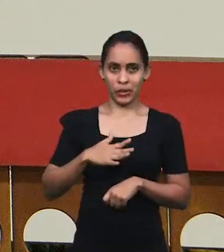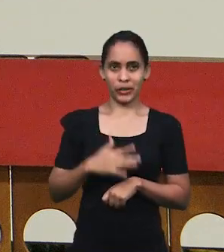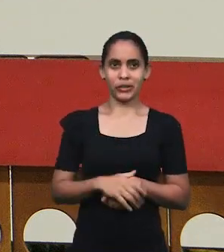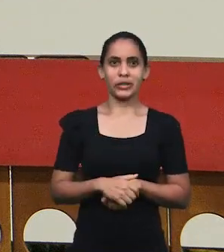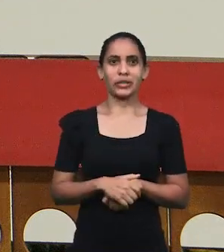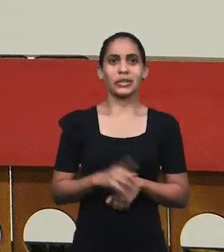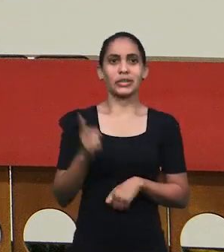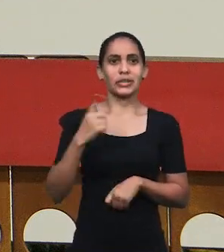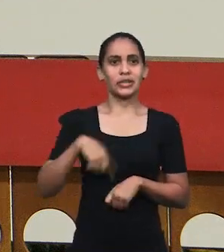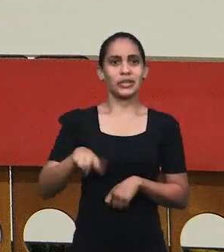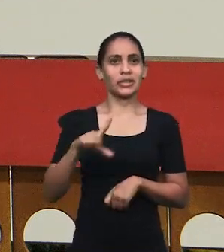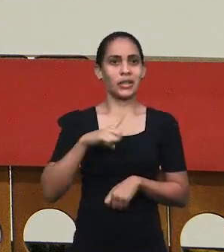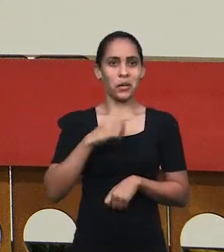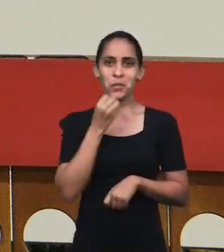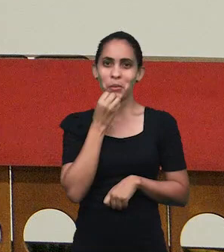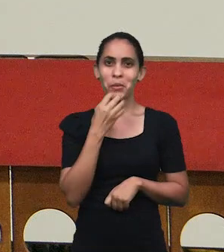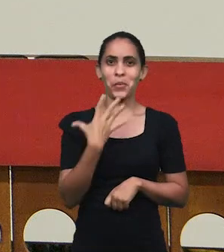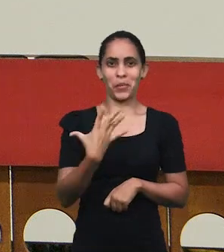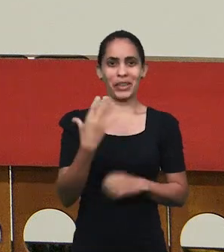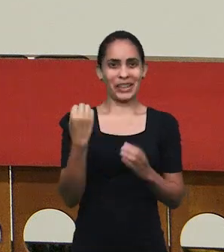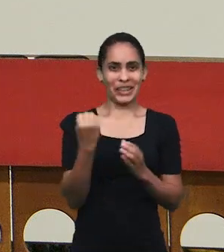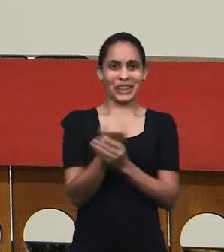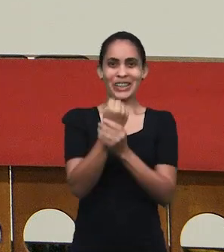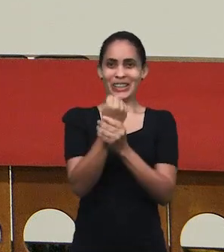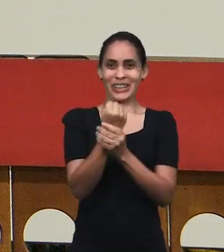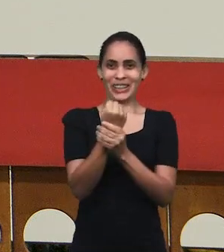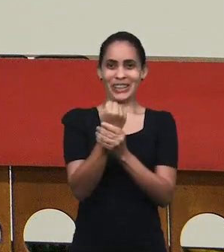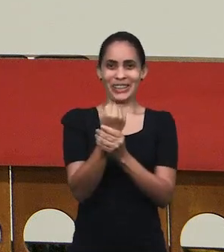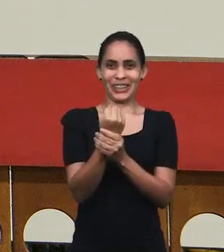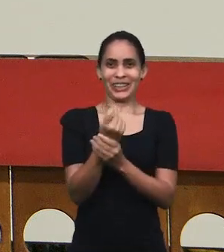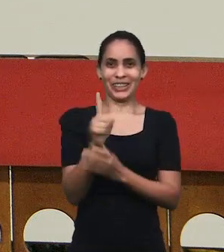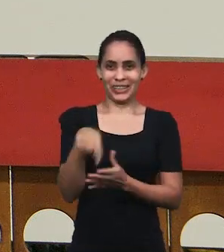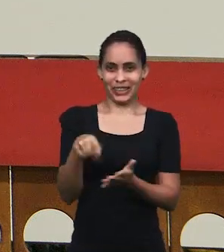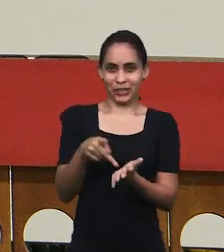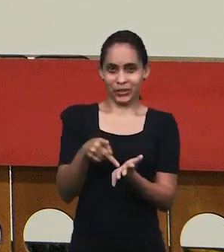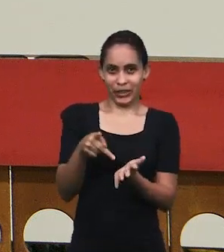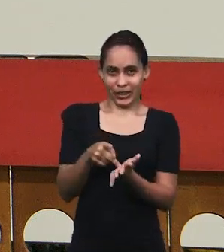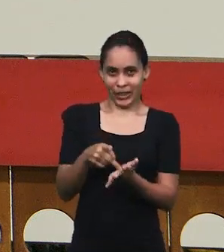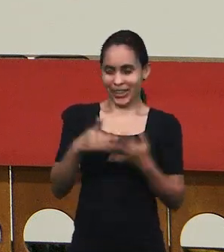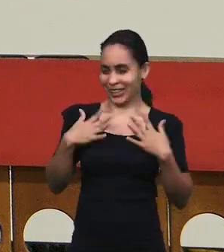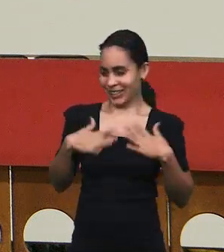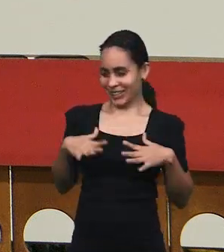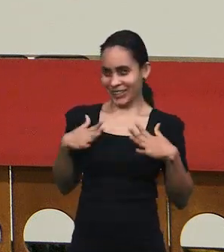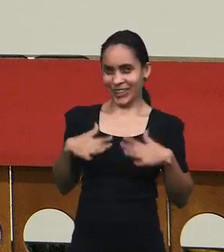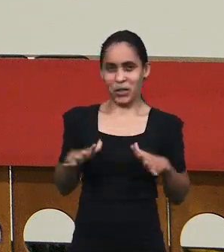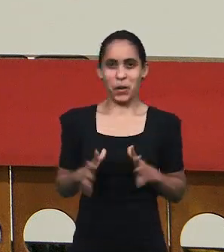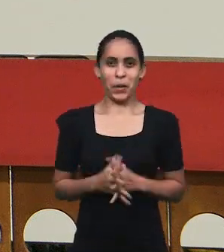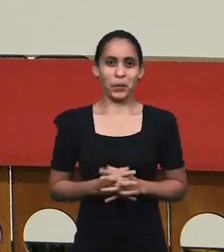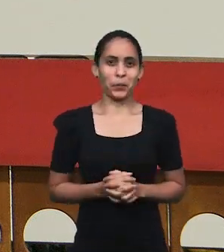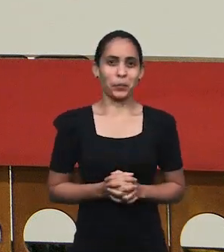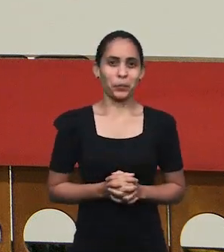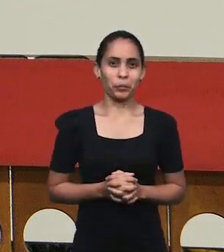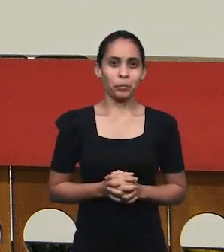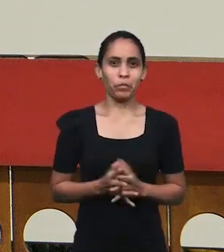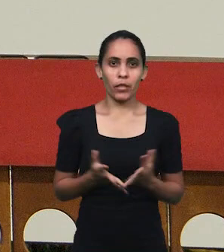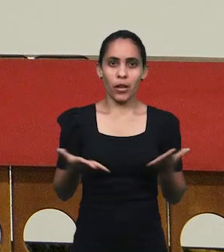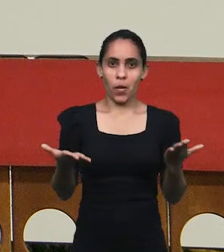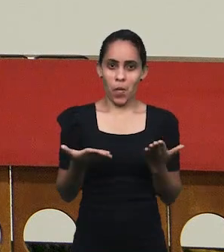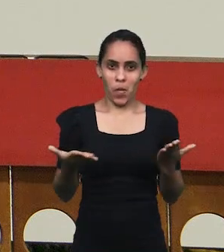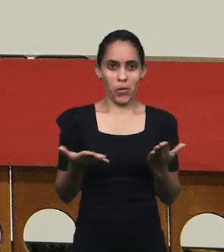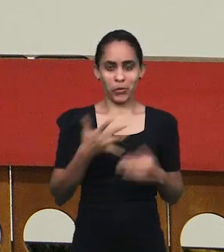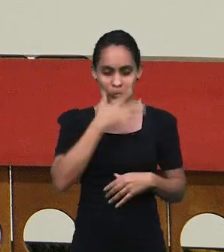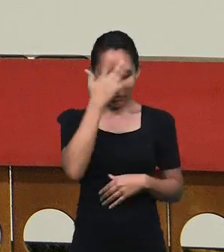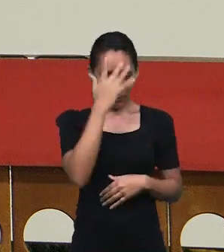e o presidente da Associação de Cabos e Soldados,